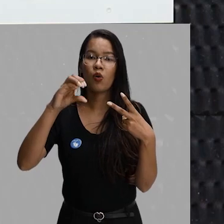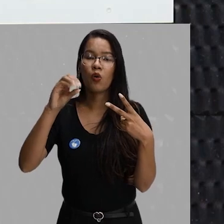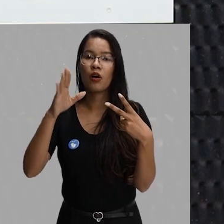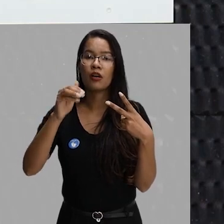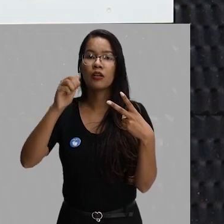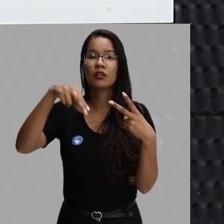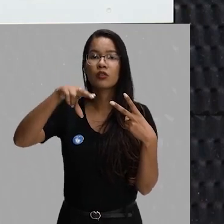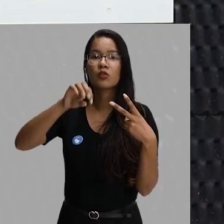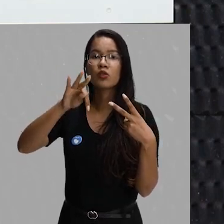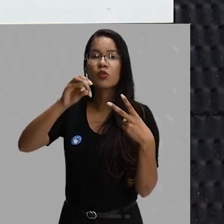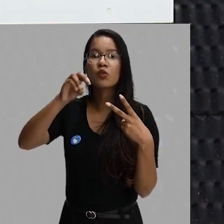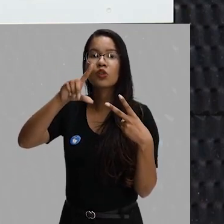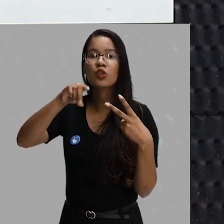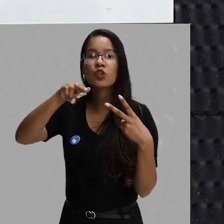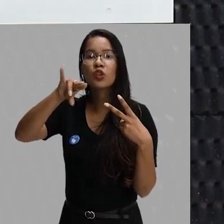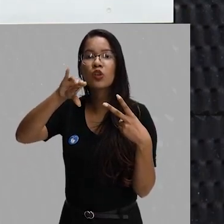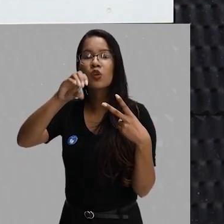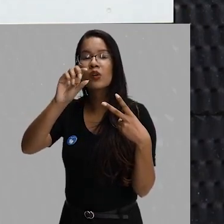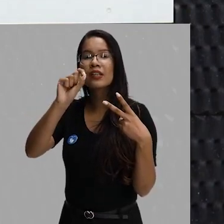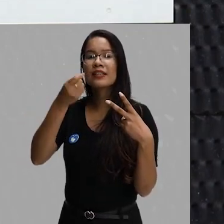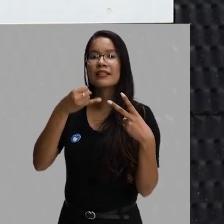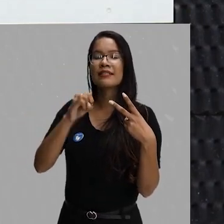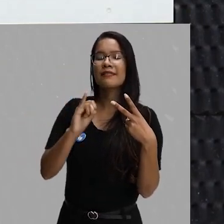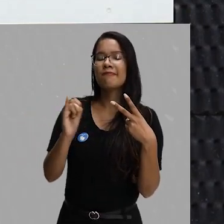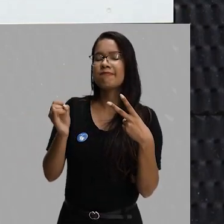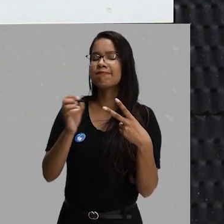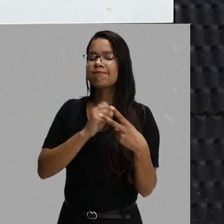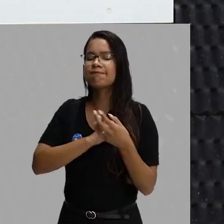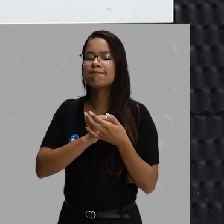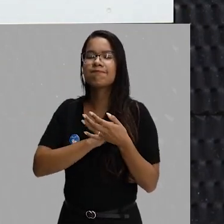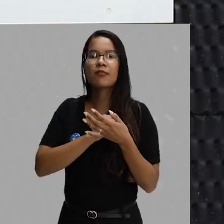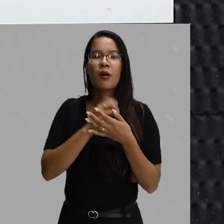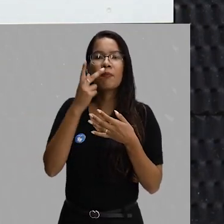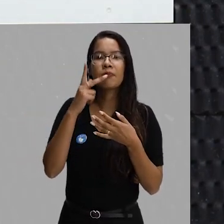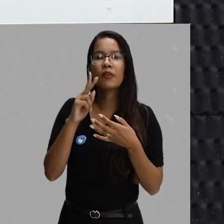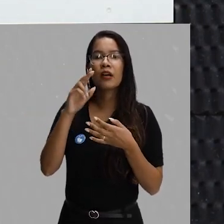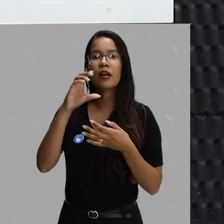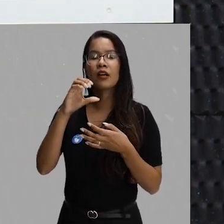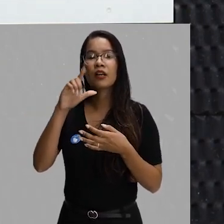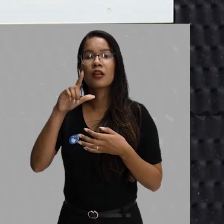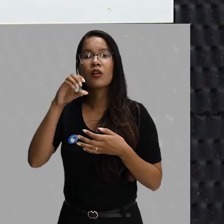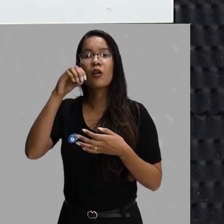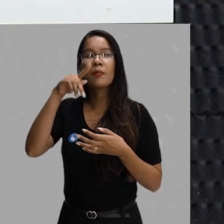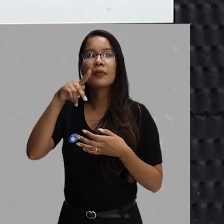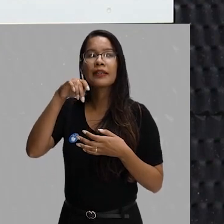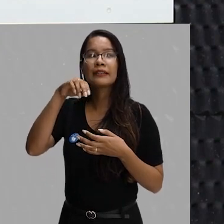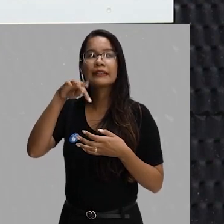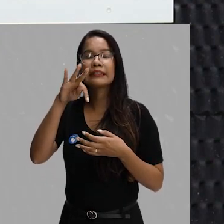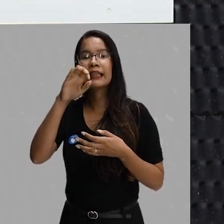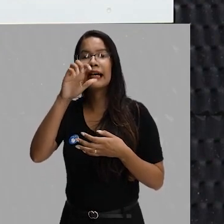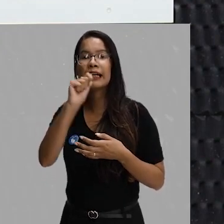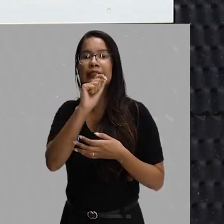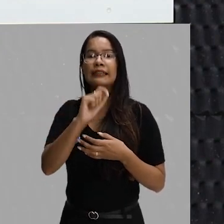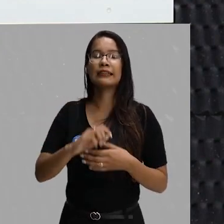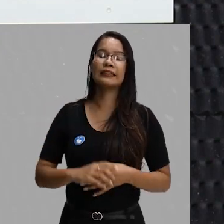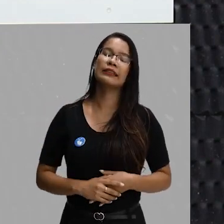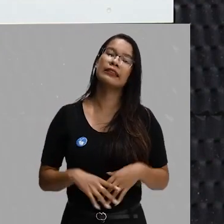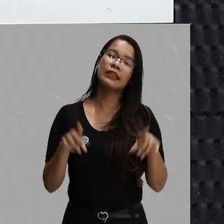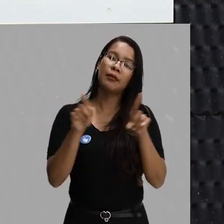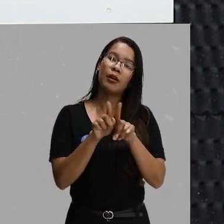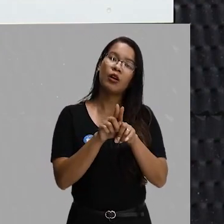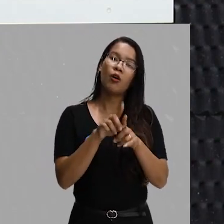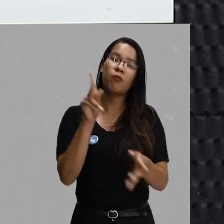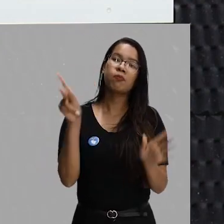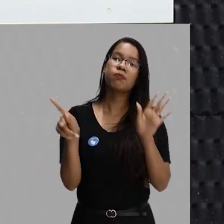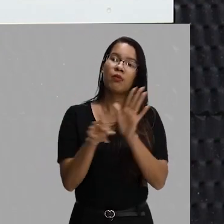apaixonado por Cleópatra e dado de presente para Cleópatra o Egito, e o próprio Otávio, que é um outro grande general, que vai